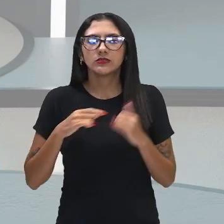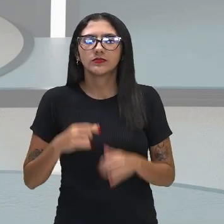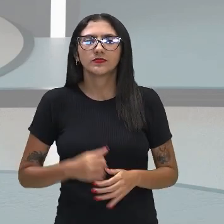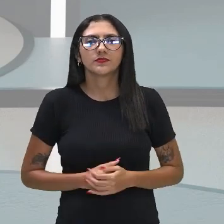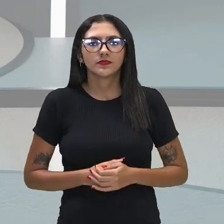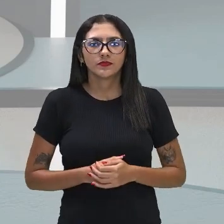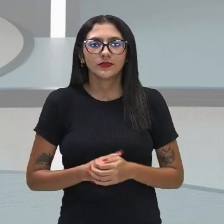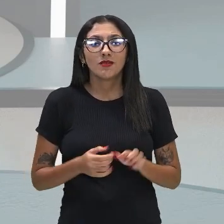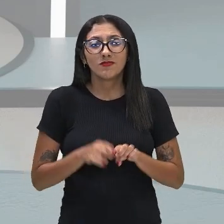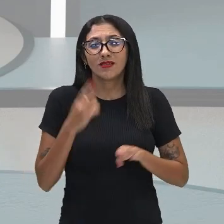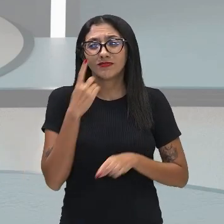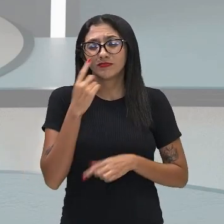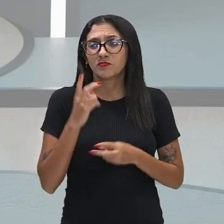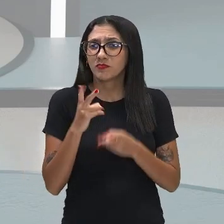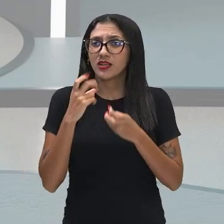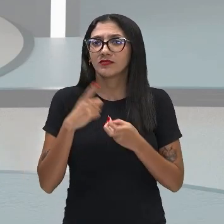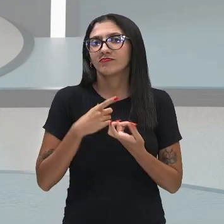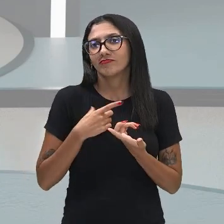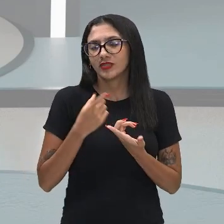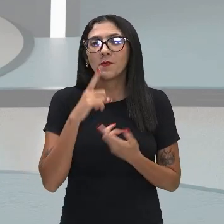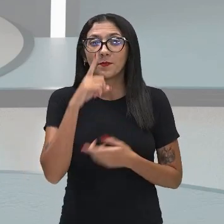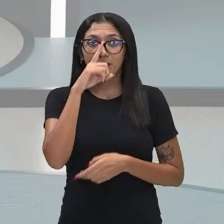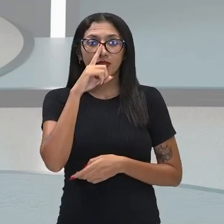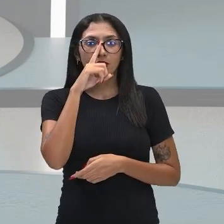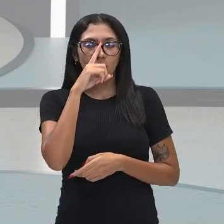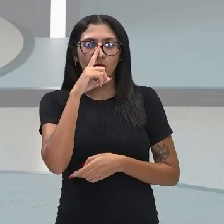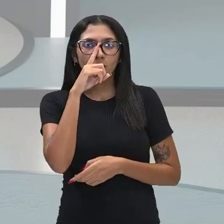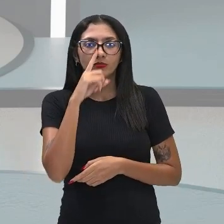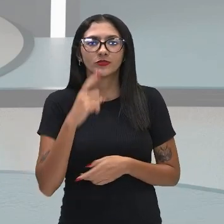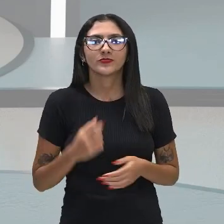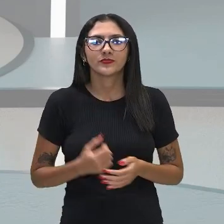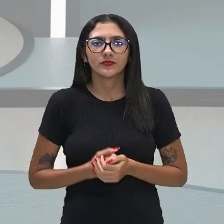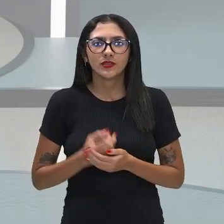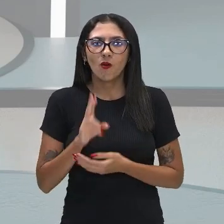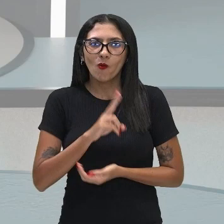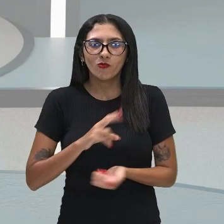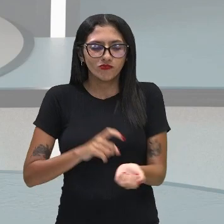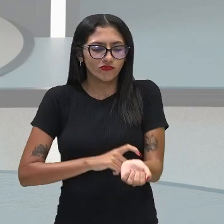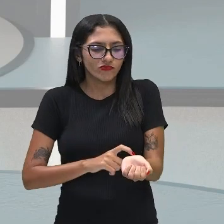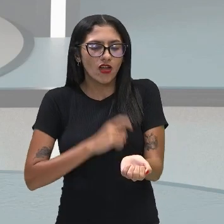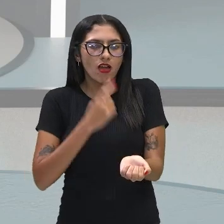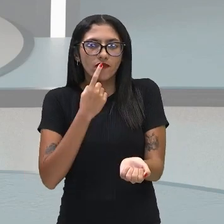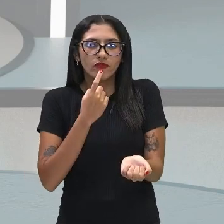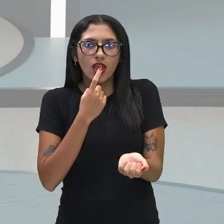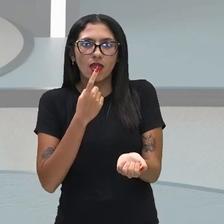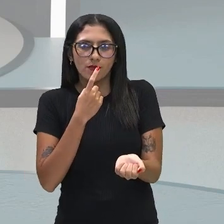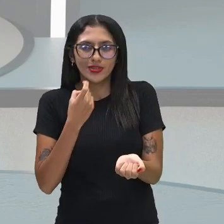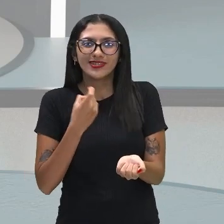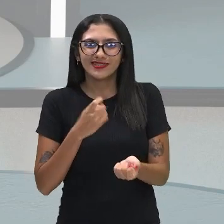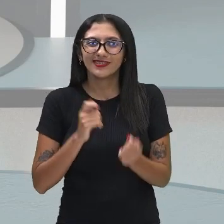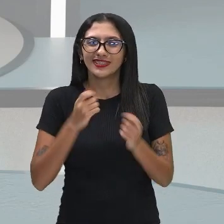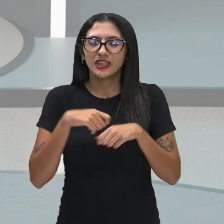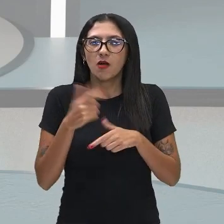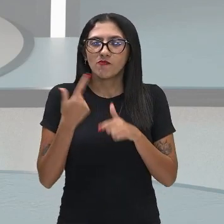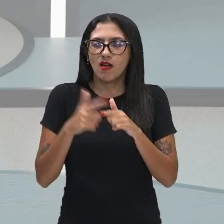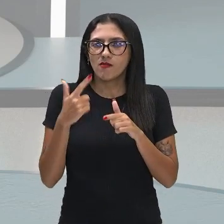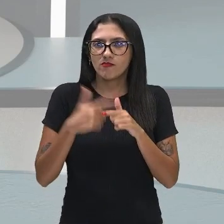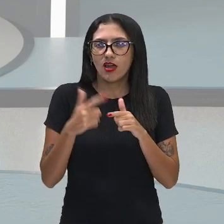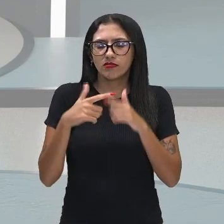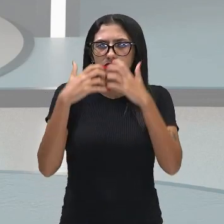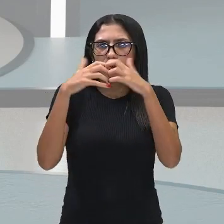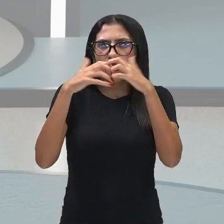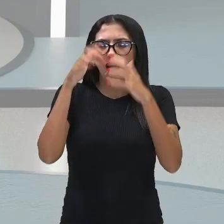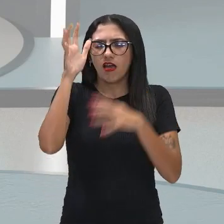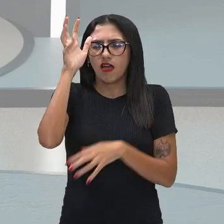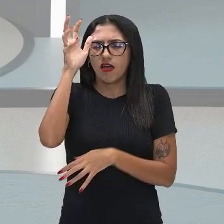aí, né? Ele coloca ali, ó, né? No sangue e até mesmo causar derrame. Pode ter um derrame